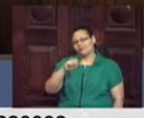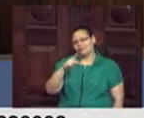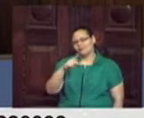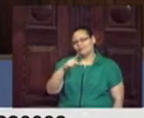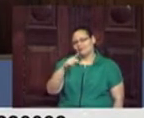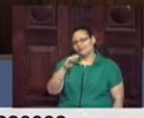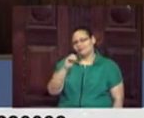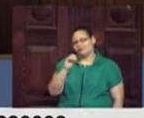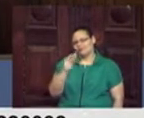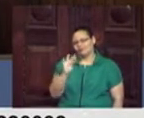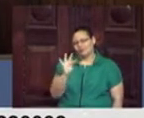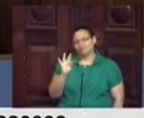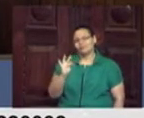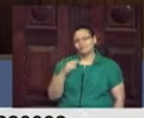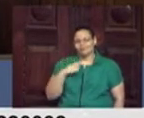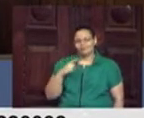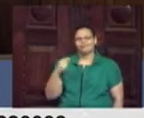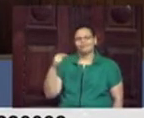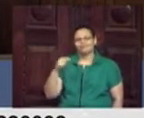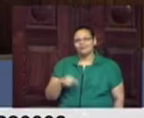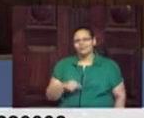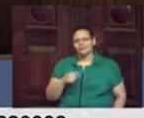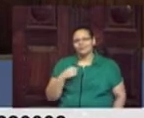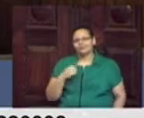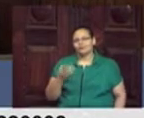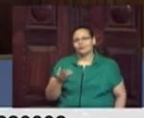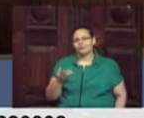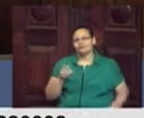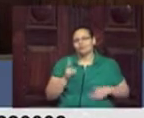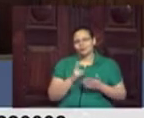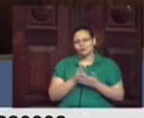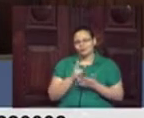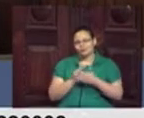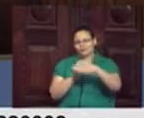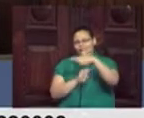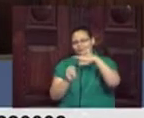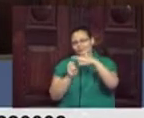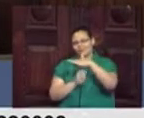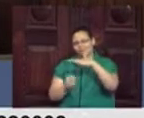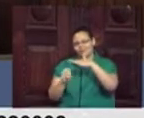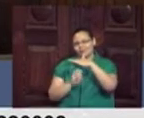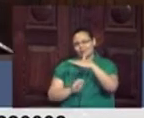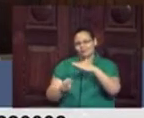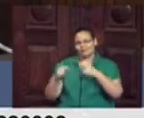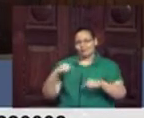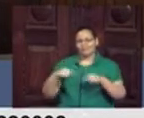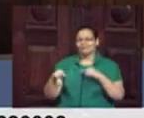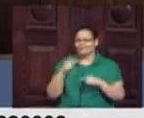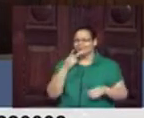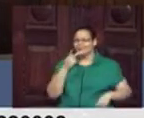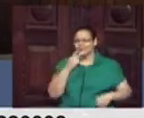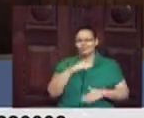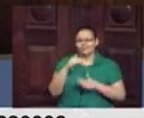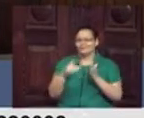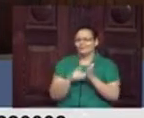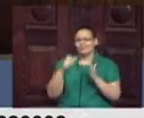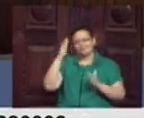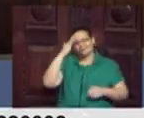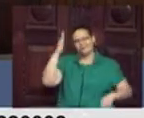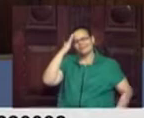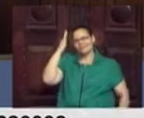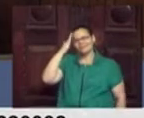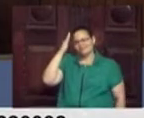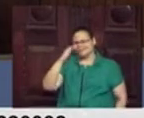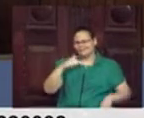Marcos Teixeira, é também um dos diretores da Riopar, da mesma empresa que controla. É disso que eu estou falando, todo mundo aqui sabe